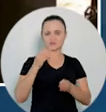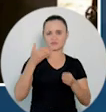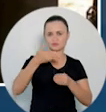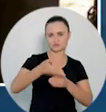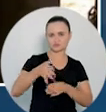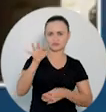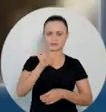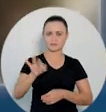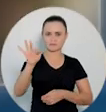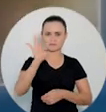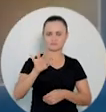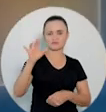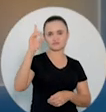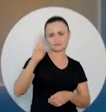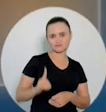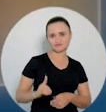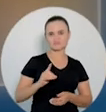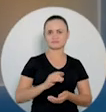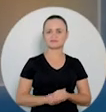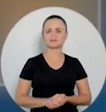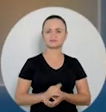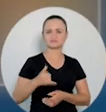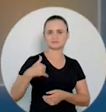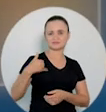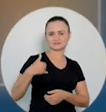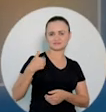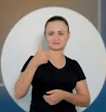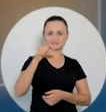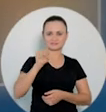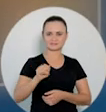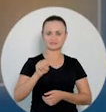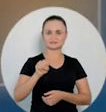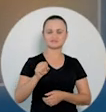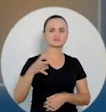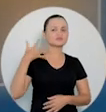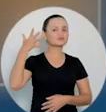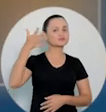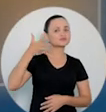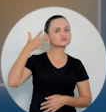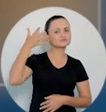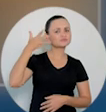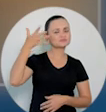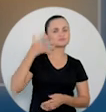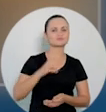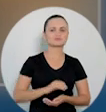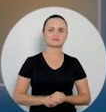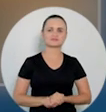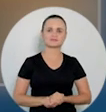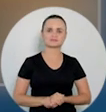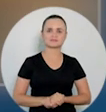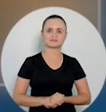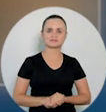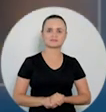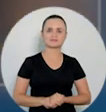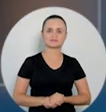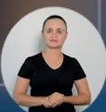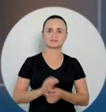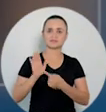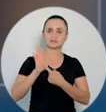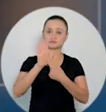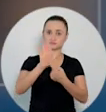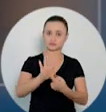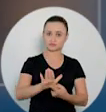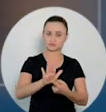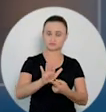de Direito. Aos 18, foi o advogado mais jovem a fazer uma sustentação oral do Supremo Tribunal Federal. A presente